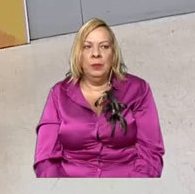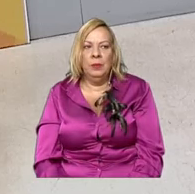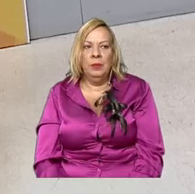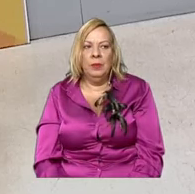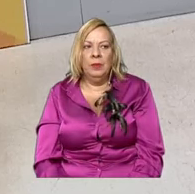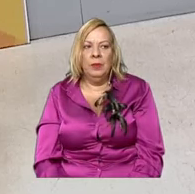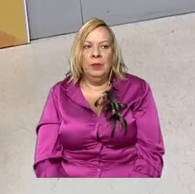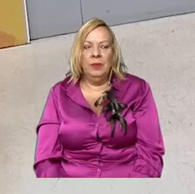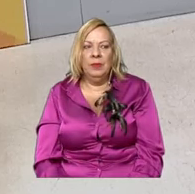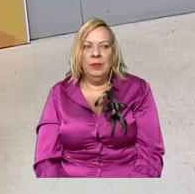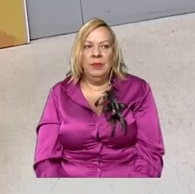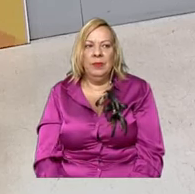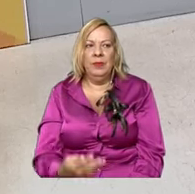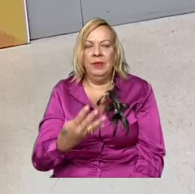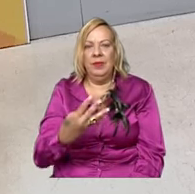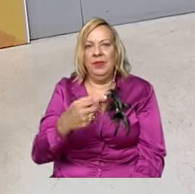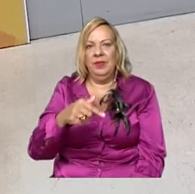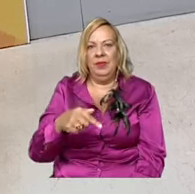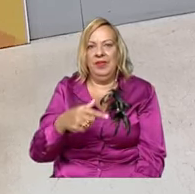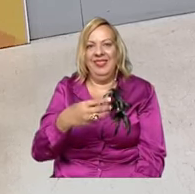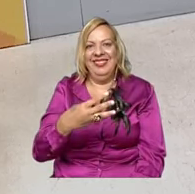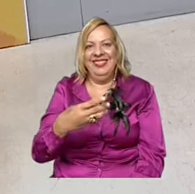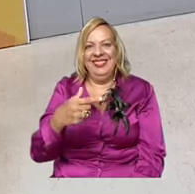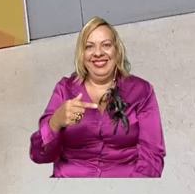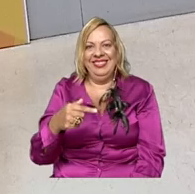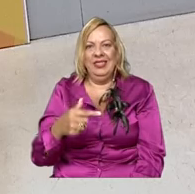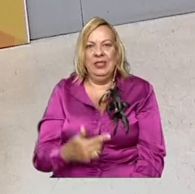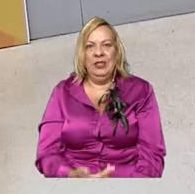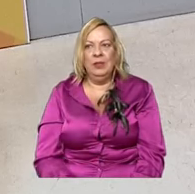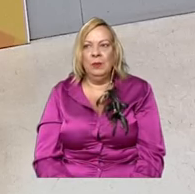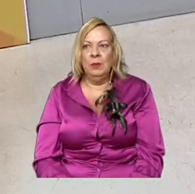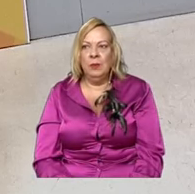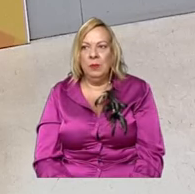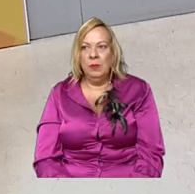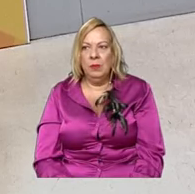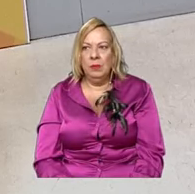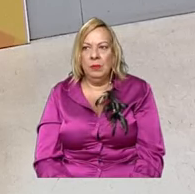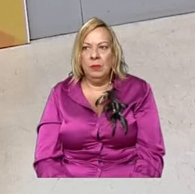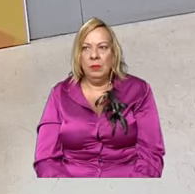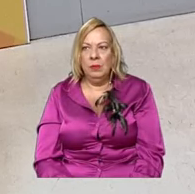Será que é agora 47 que você estava esperando?